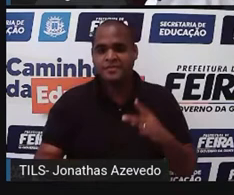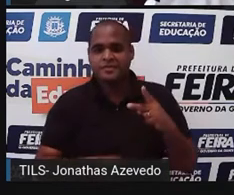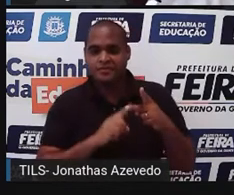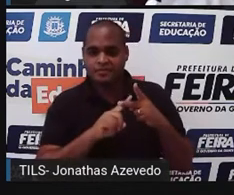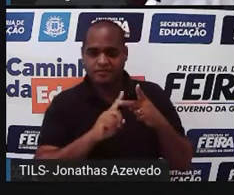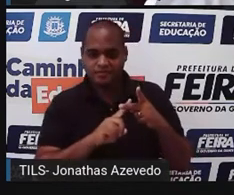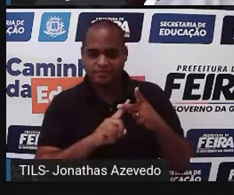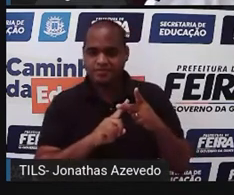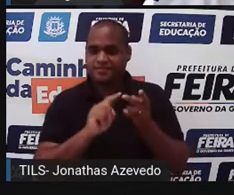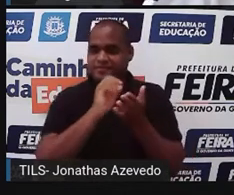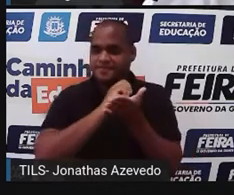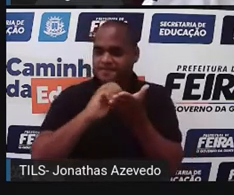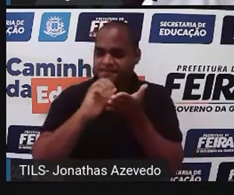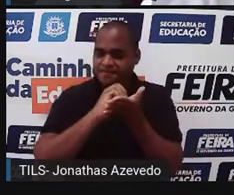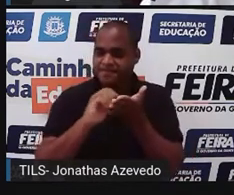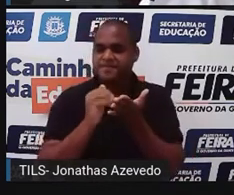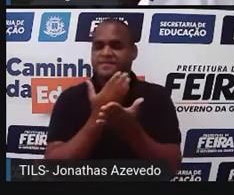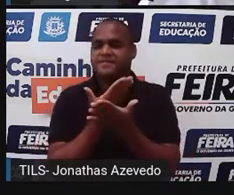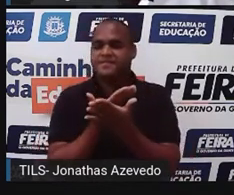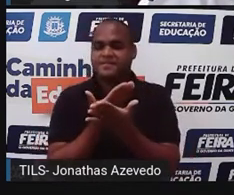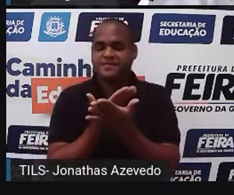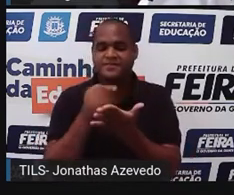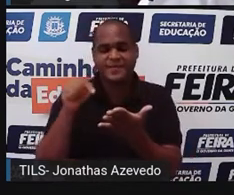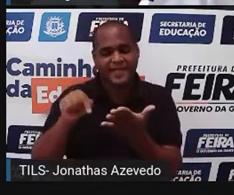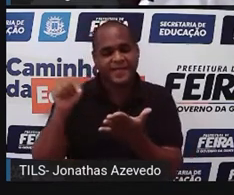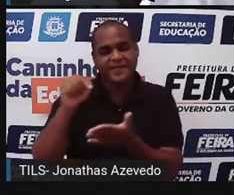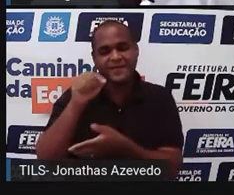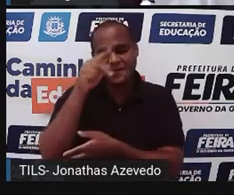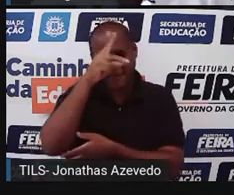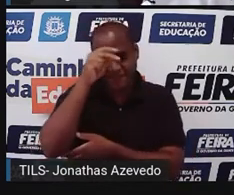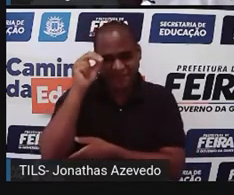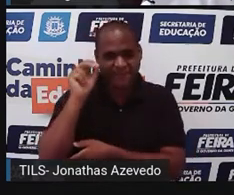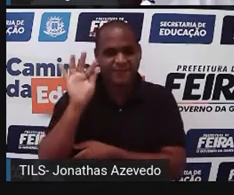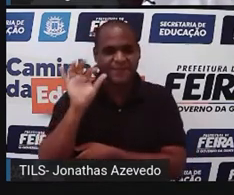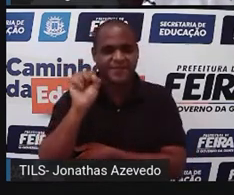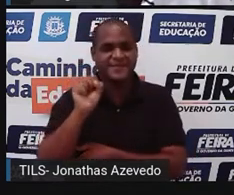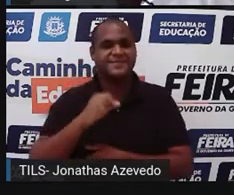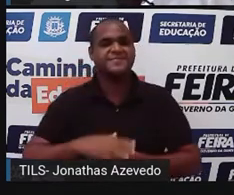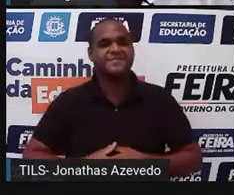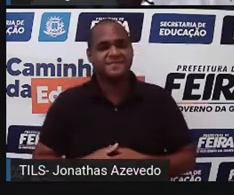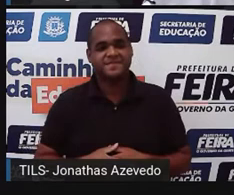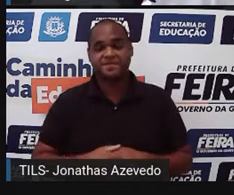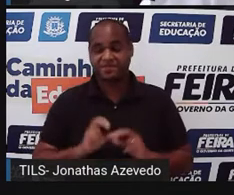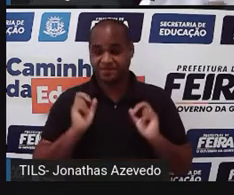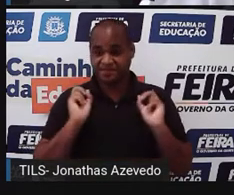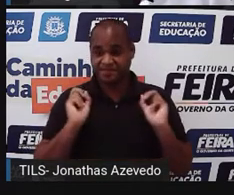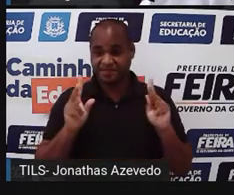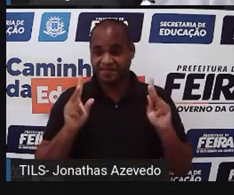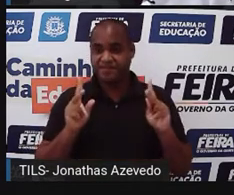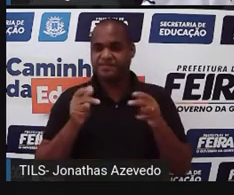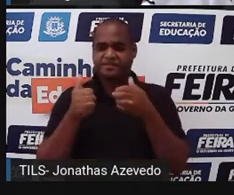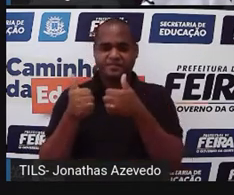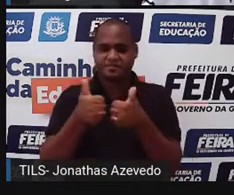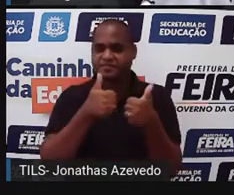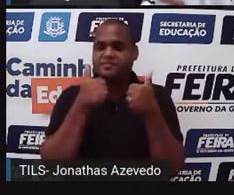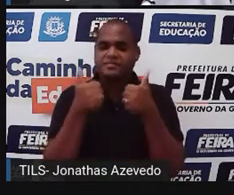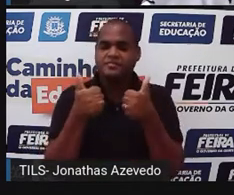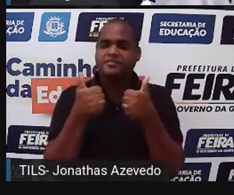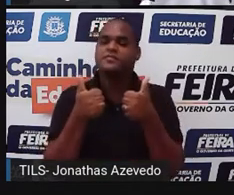e da própria Secretaria de Educação aqui da nossa cidade vá O bom